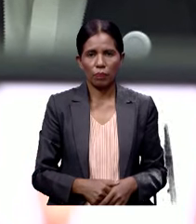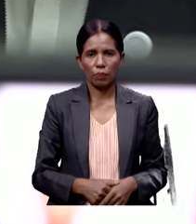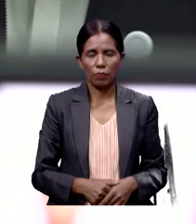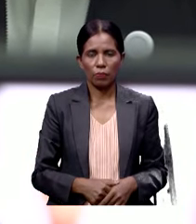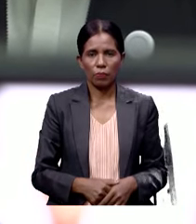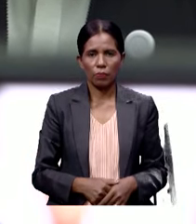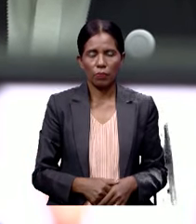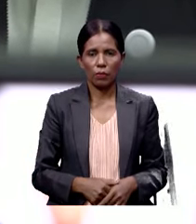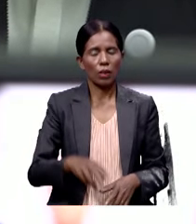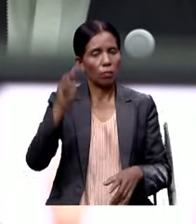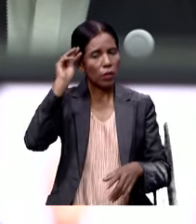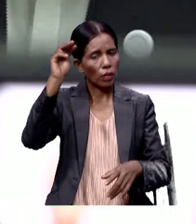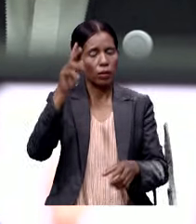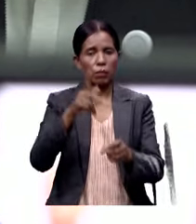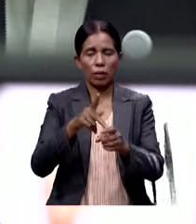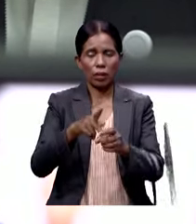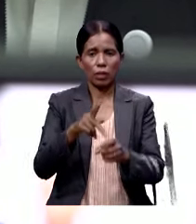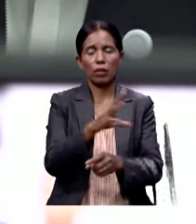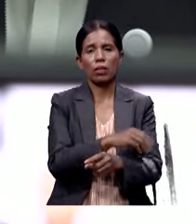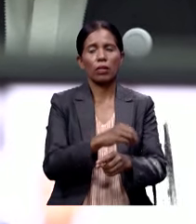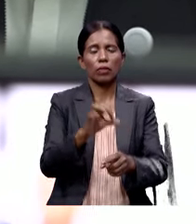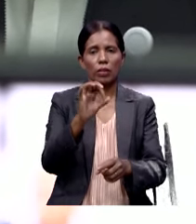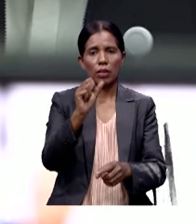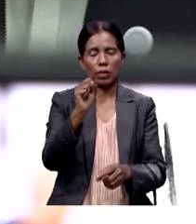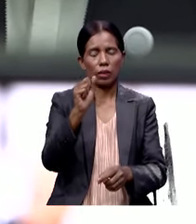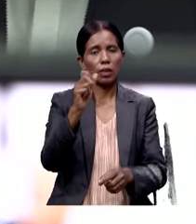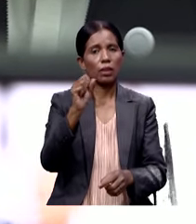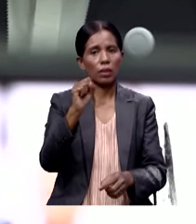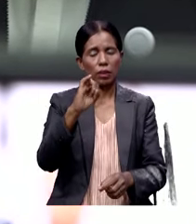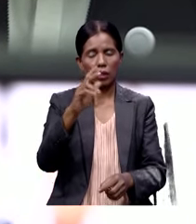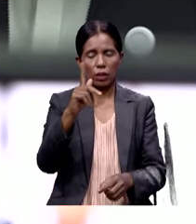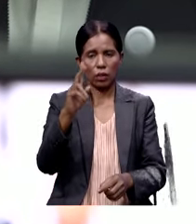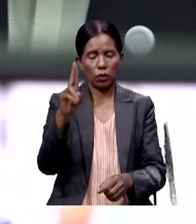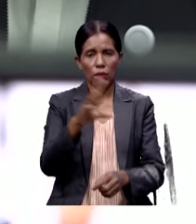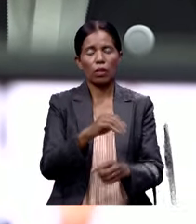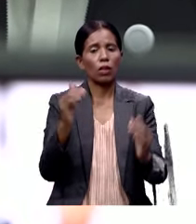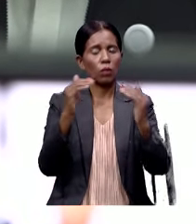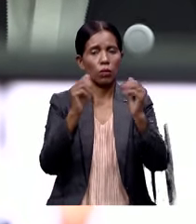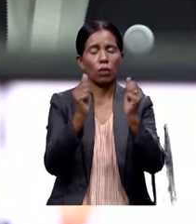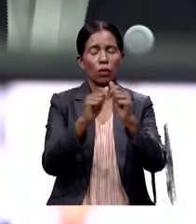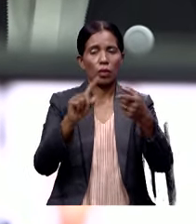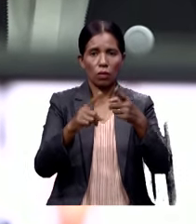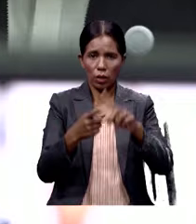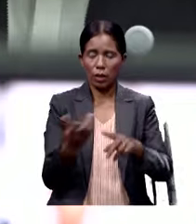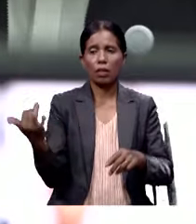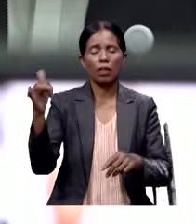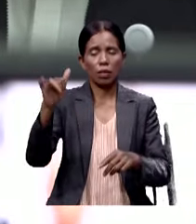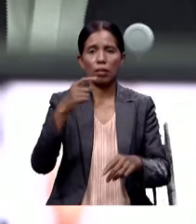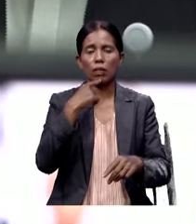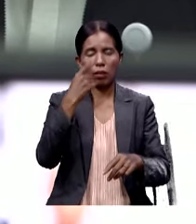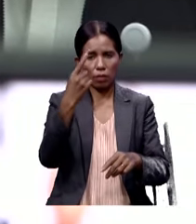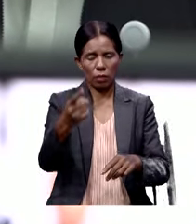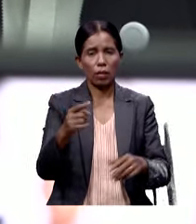O foi ministro Petróleo e Recurso Mineral, Francisco Monteiro, encontrou um homólogo e a Câmara, governante na relata e